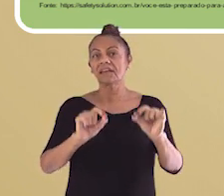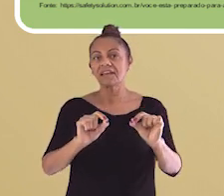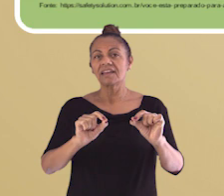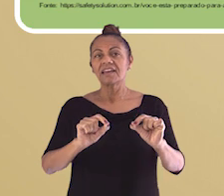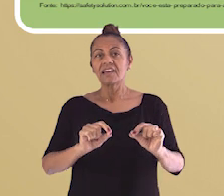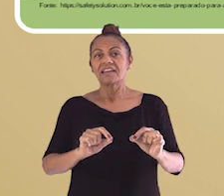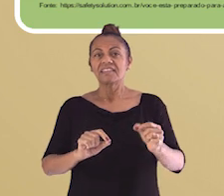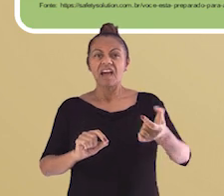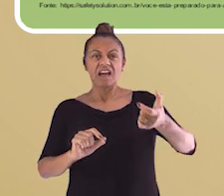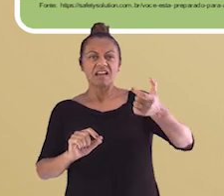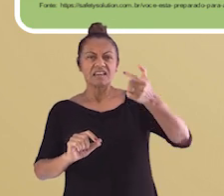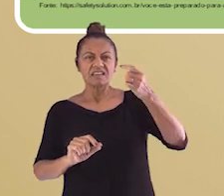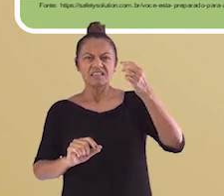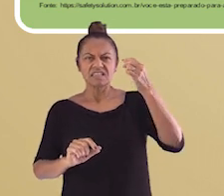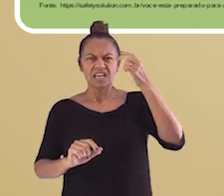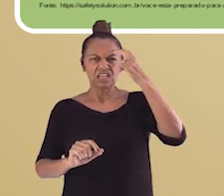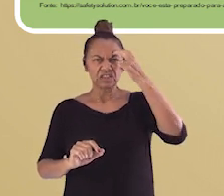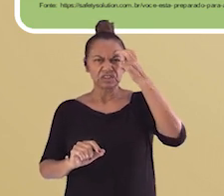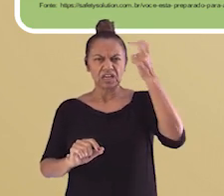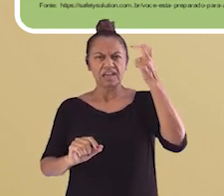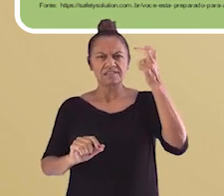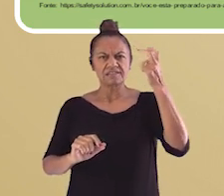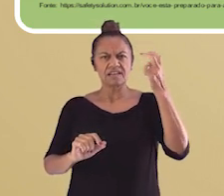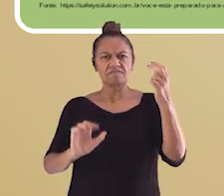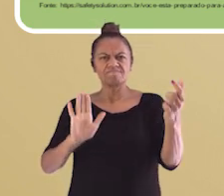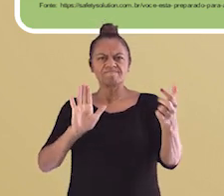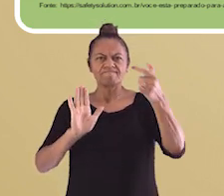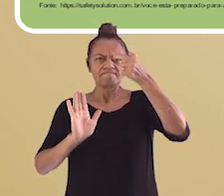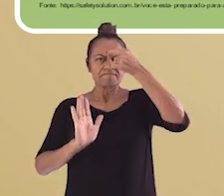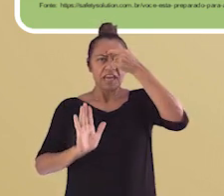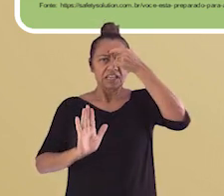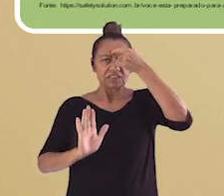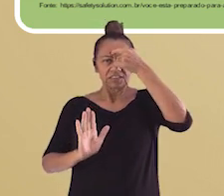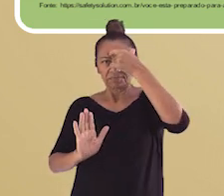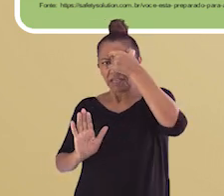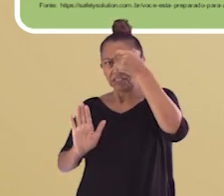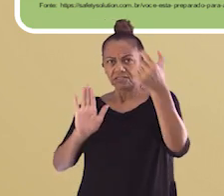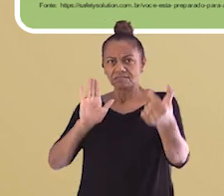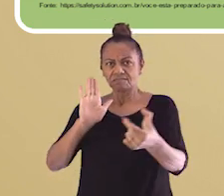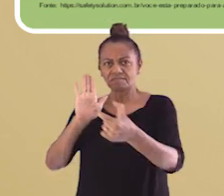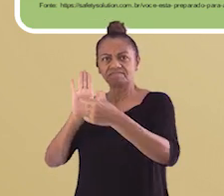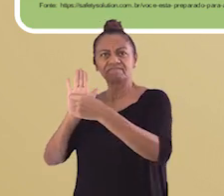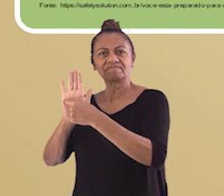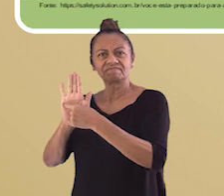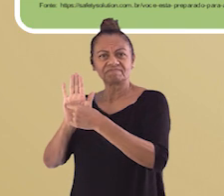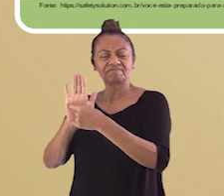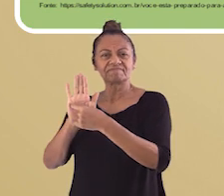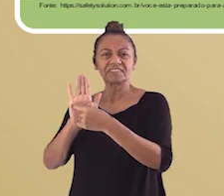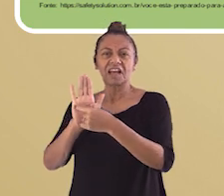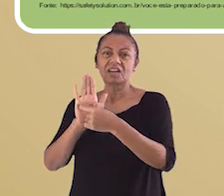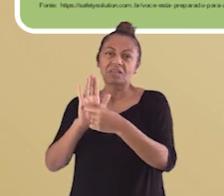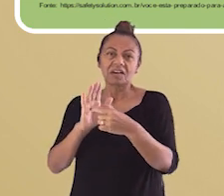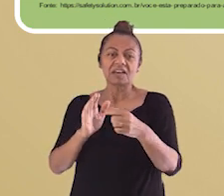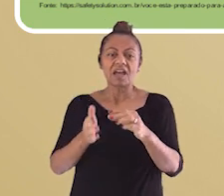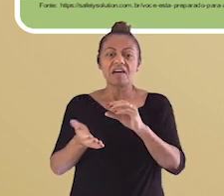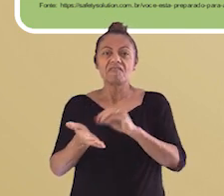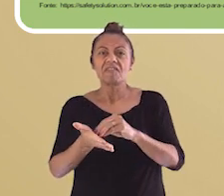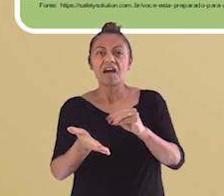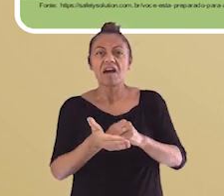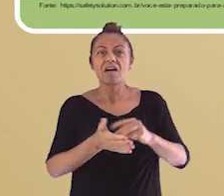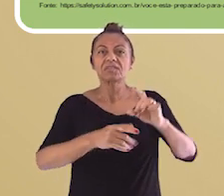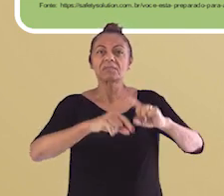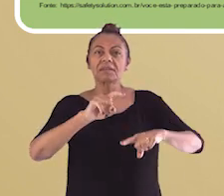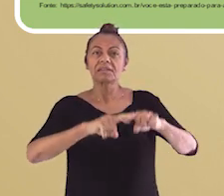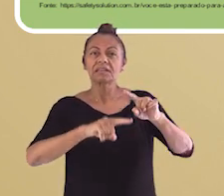artificial, pois o que antes era pensado por um humano e programado na máquina, como por exemplo a falta de